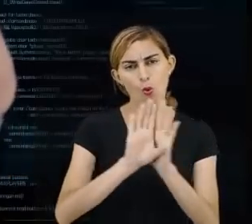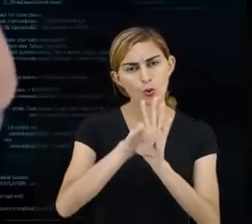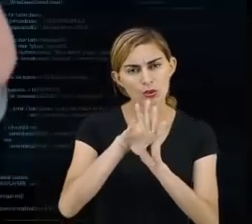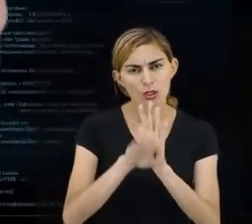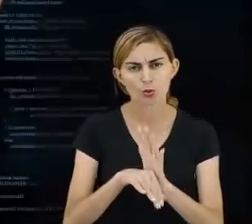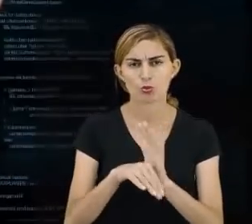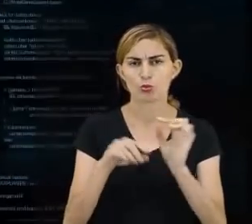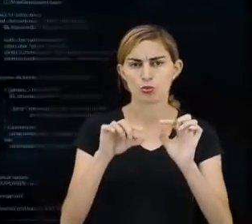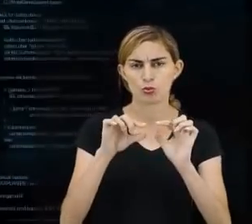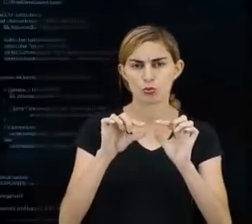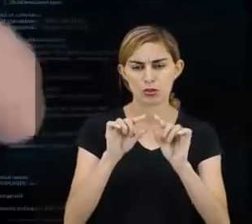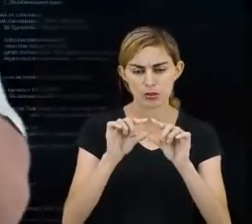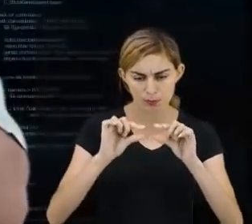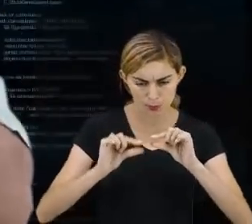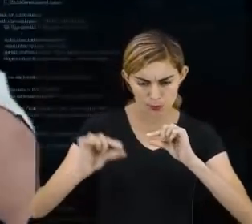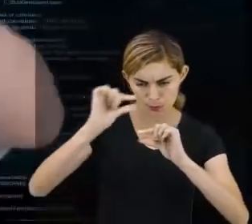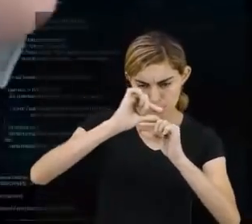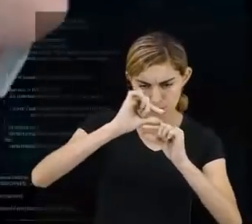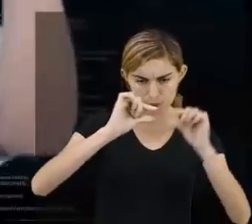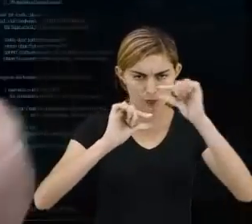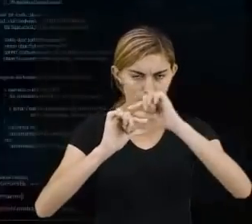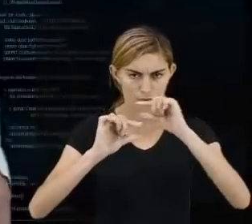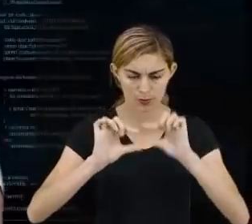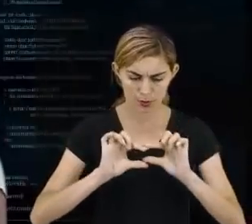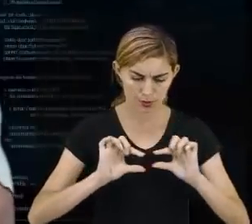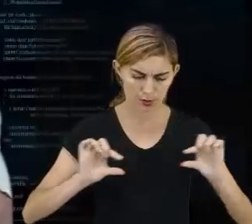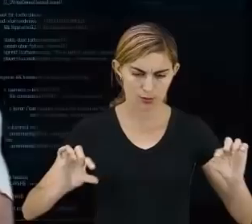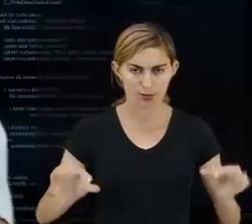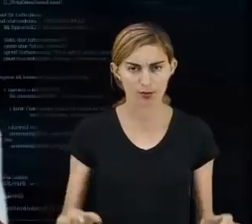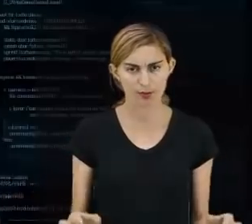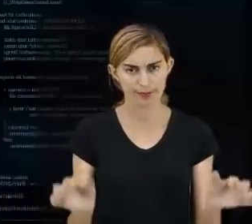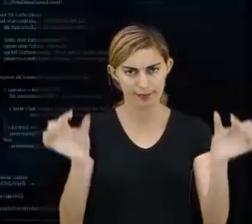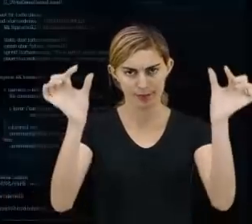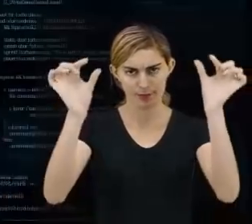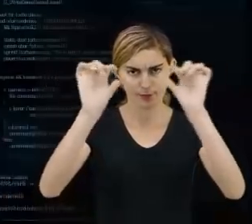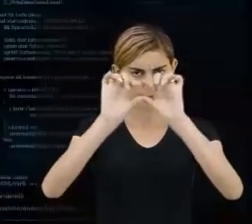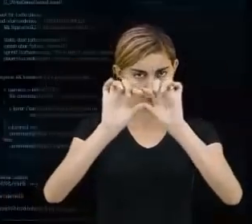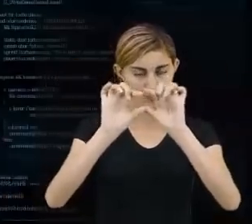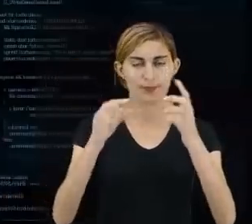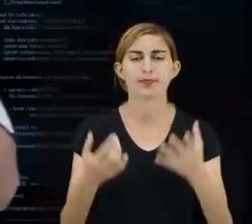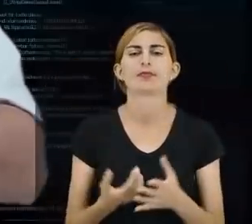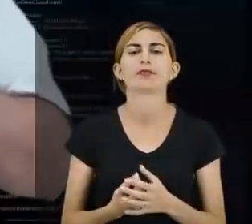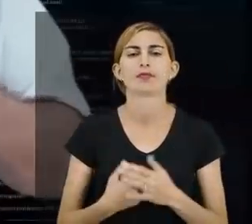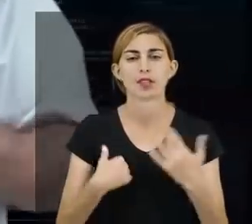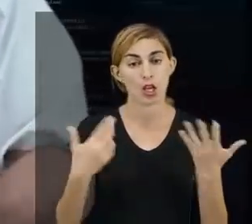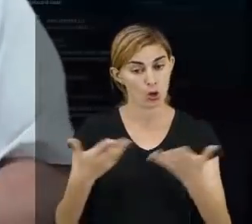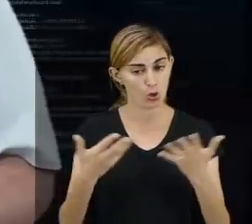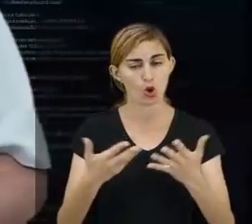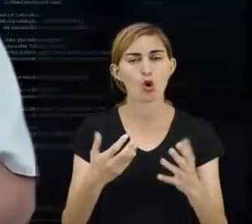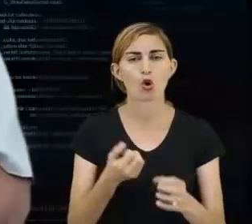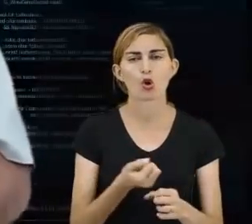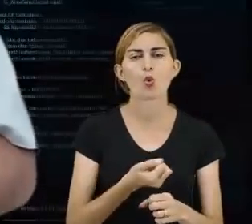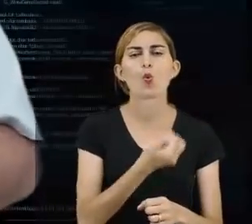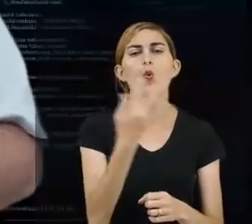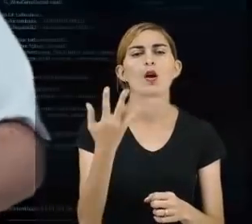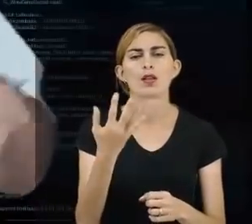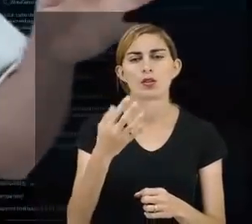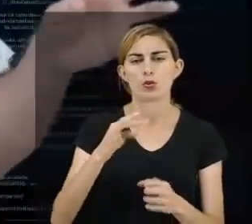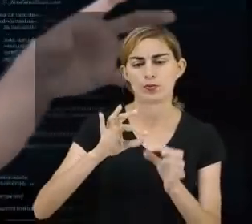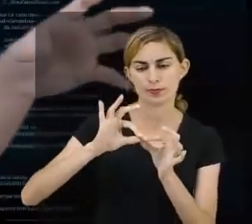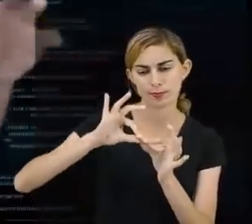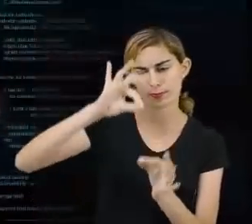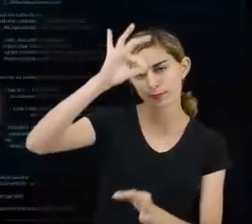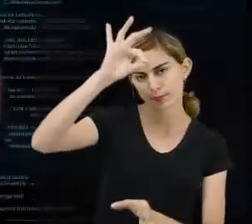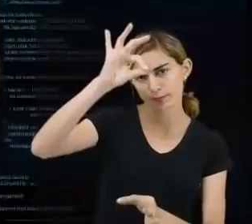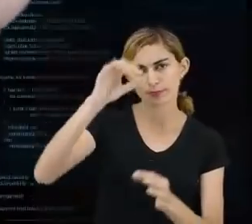conteúdo, espaçamento, borda, margem, ao redor do elemento. Agora sim, a gente vai definir os tamanhos. Então,